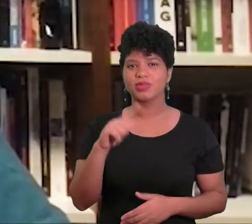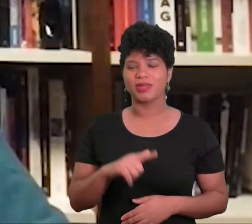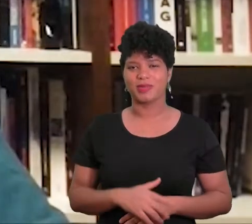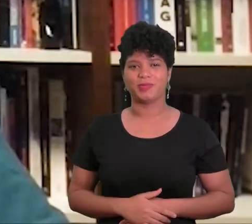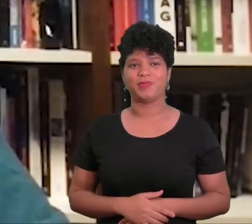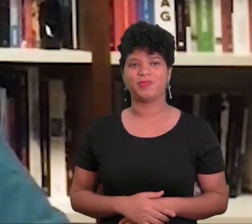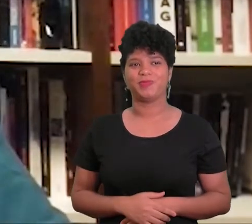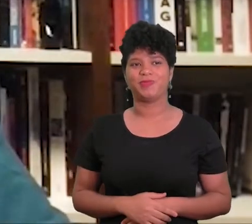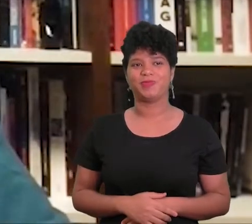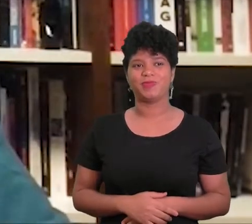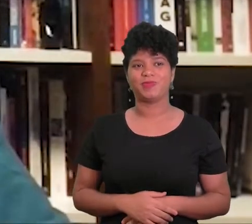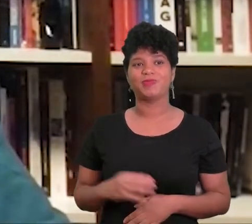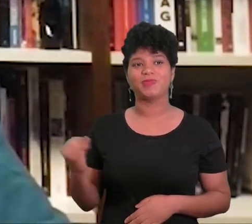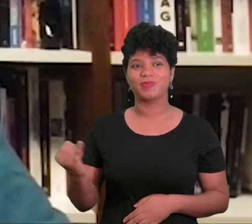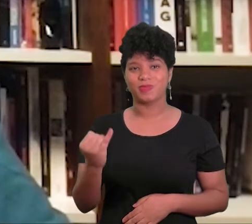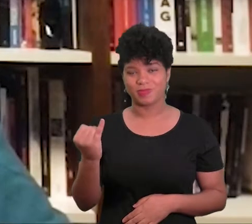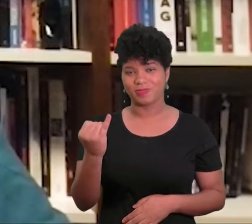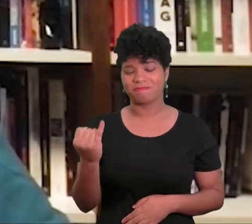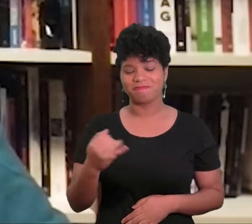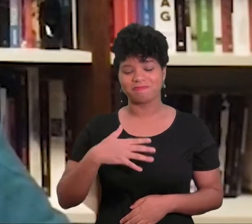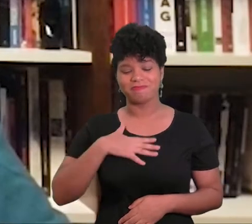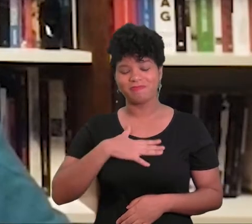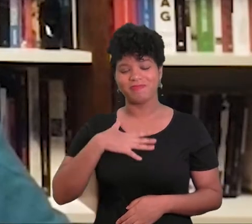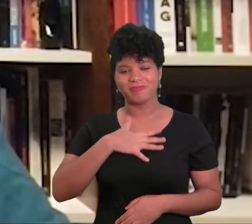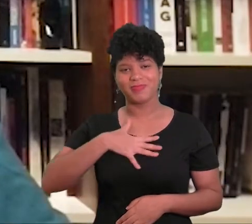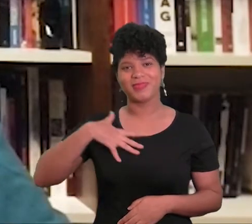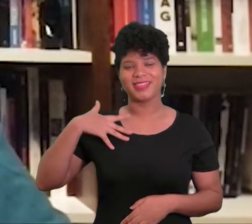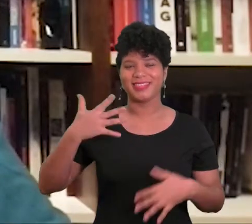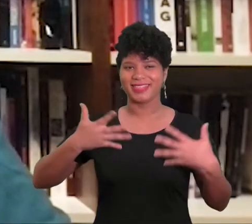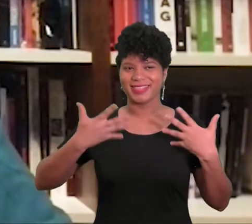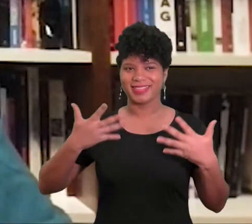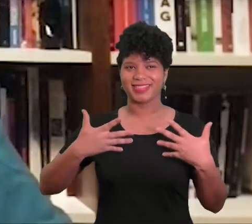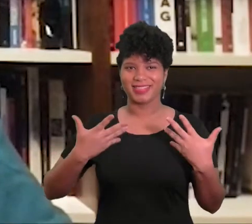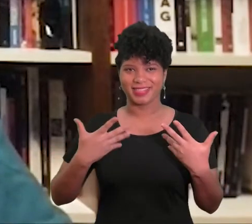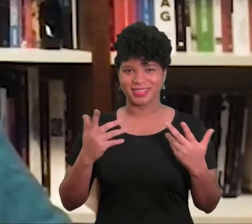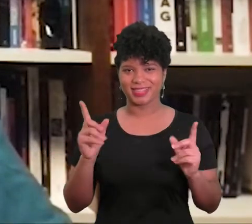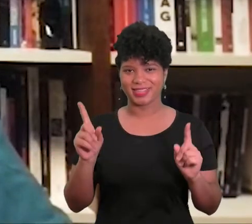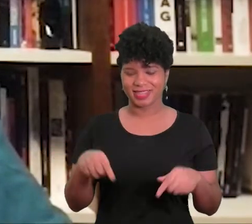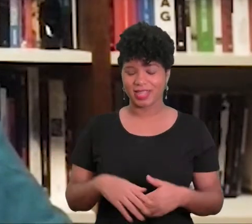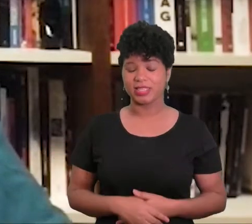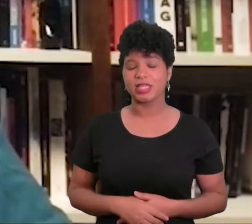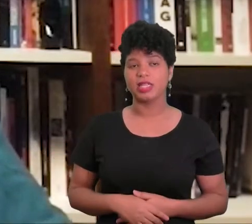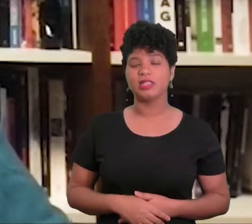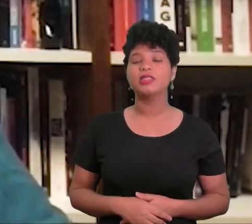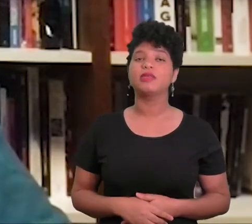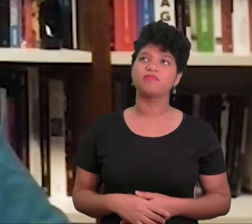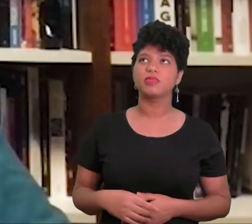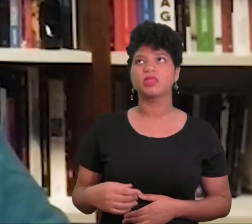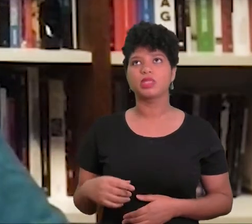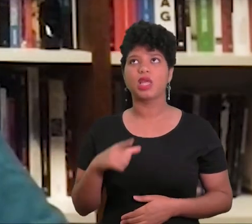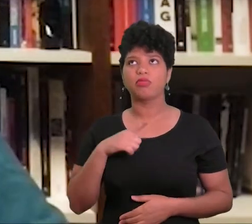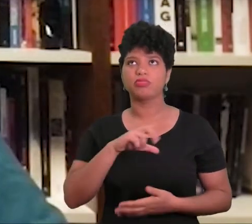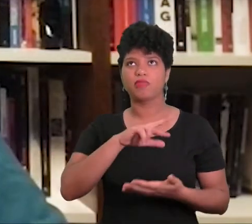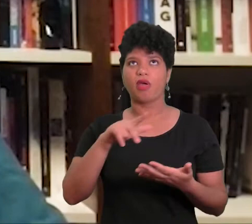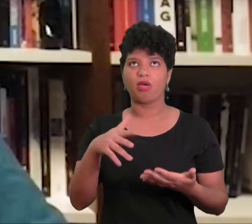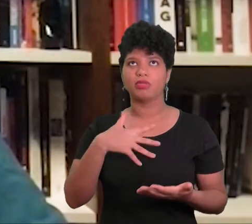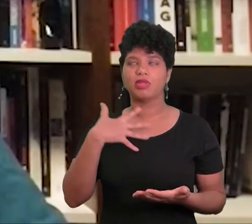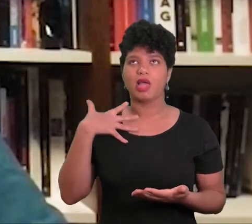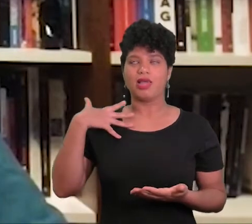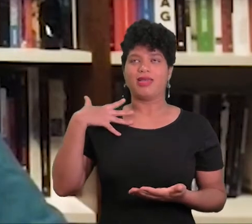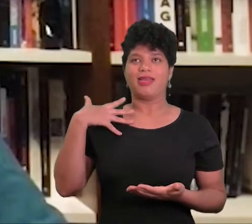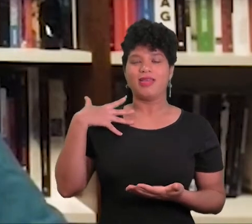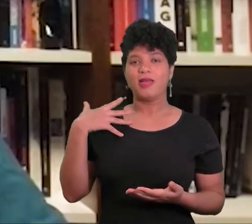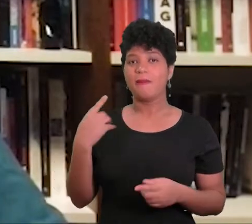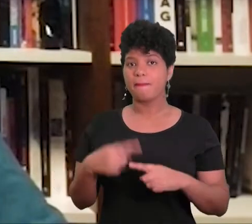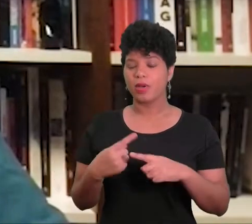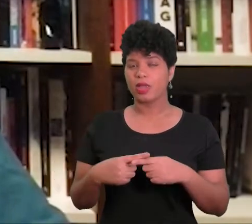Para nós, portanto, como disse, é uma honra e uma alegria muito grande. Em primeiro lugar, porque nós trazemos esse tema que